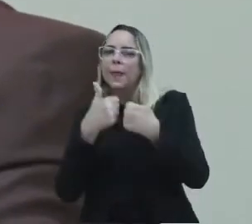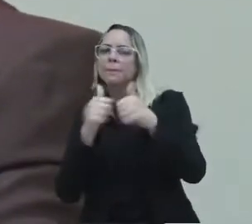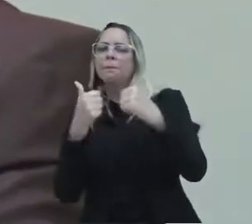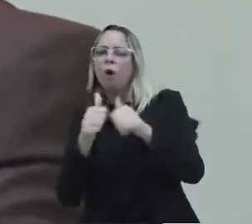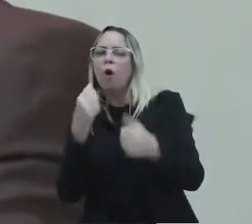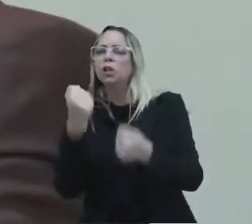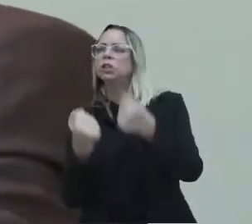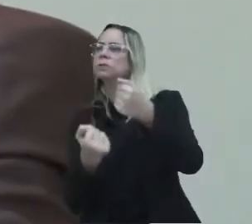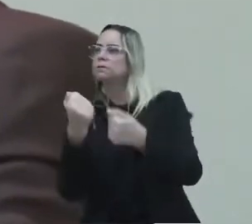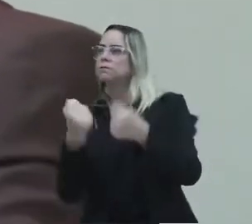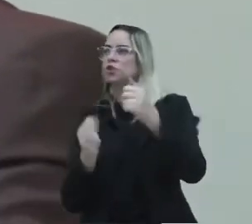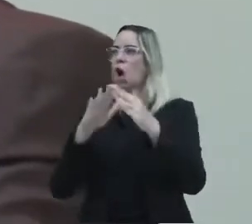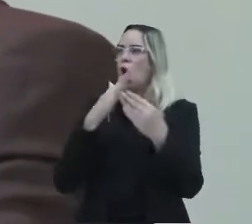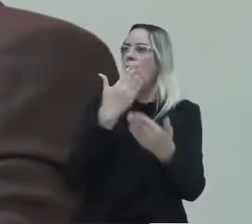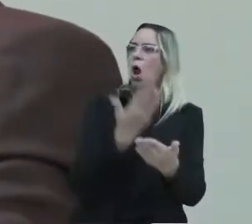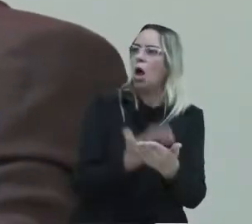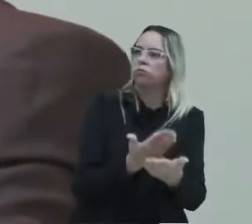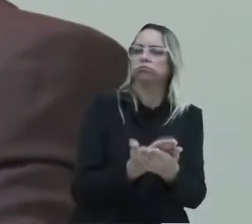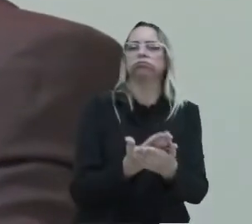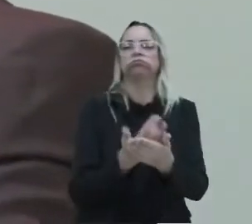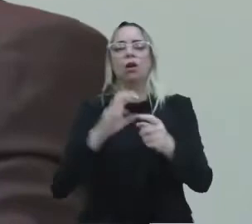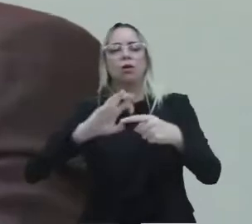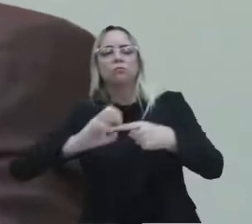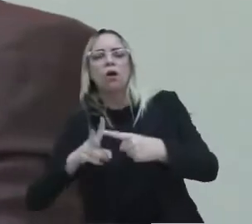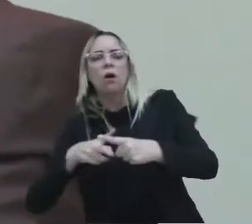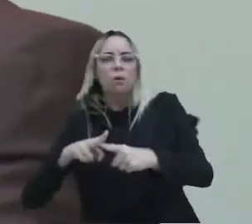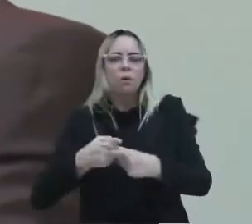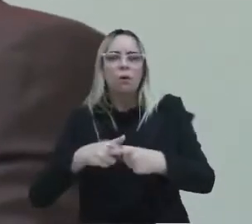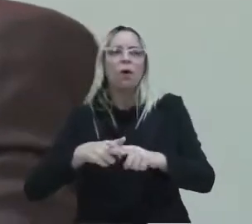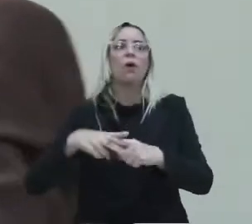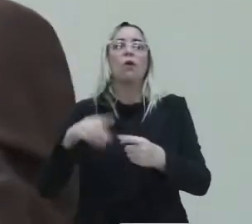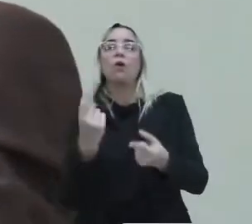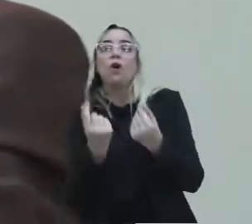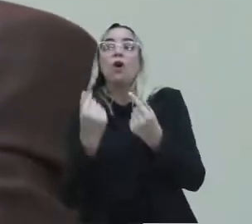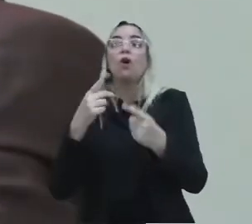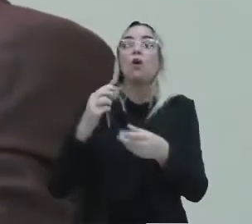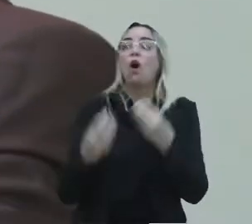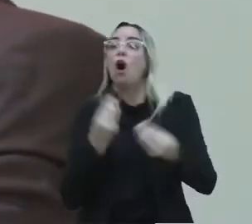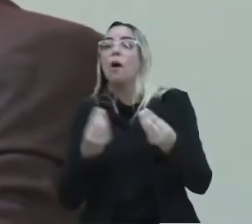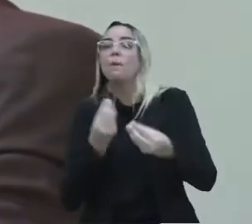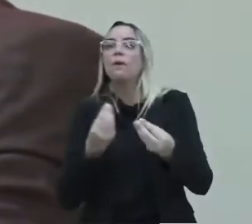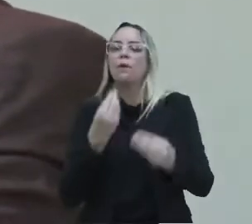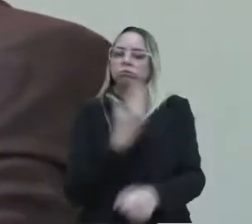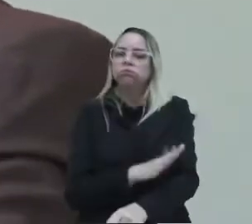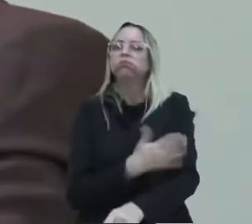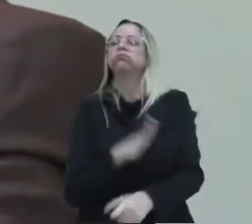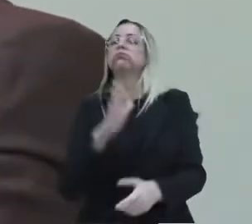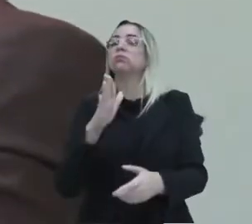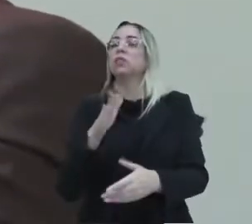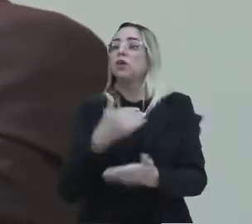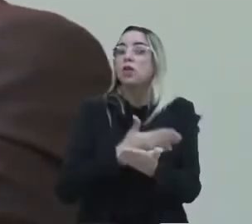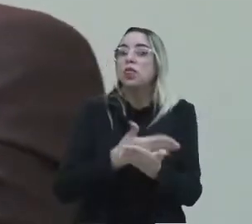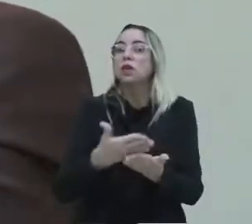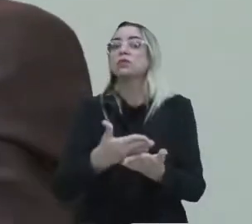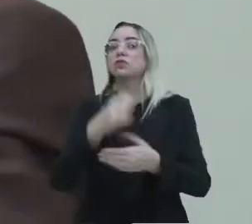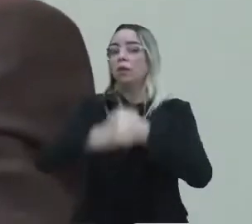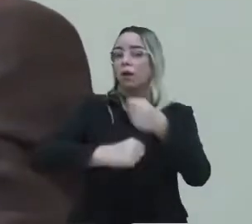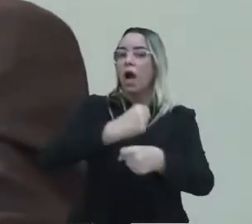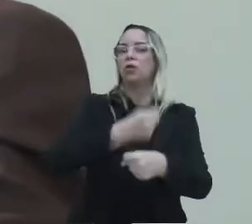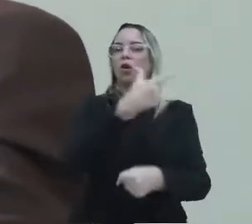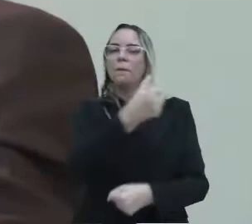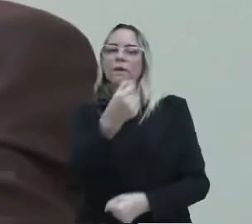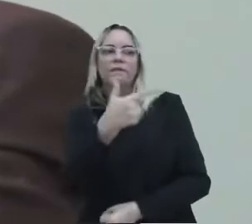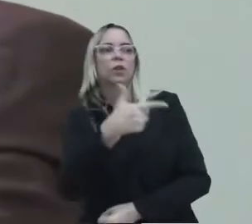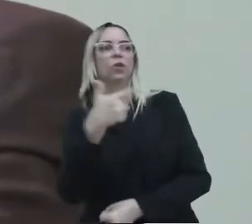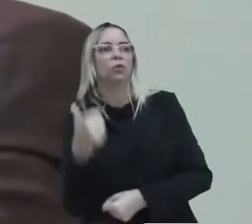escolar, às suas reais condições de manutenção, se estavam aptos a funcionar assim que foi pego para início do ano letivo.